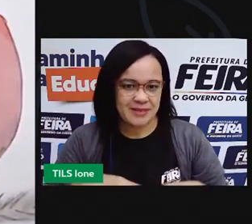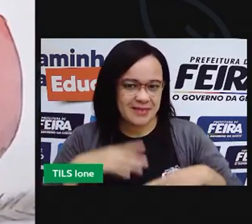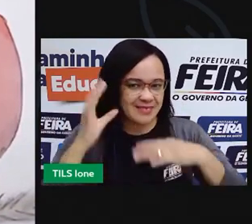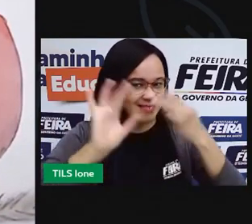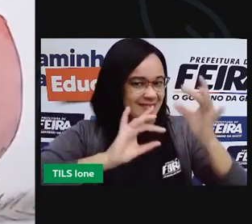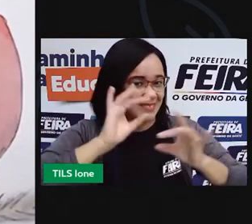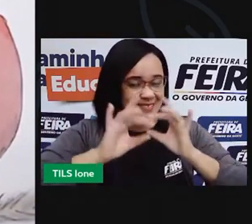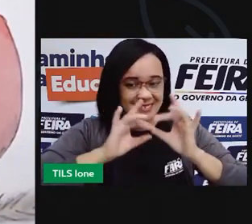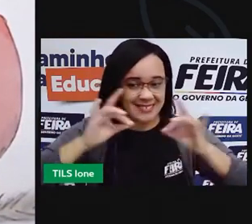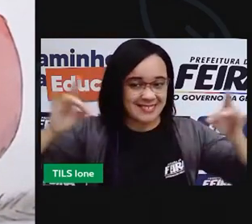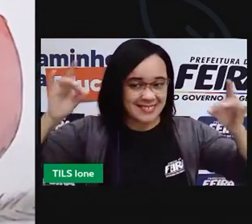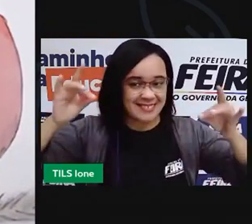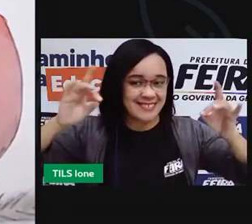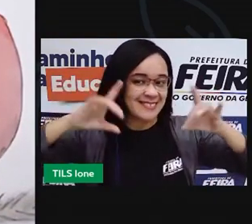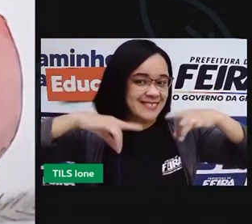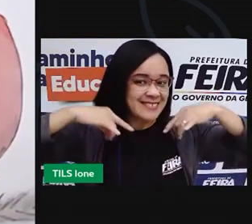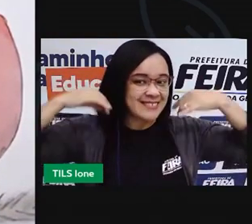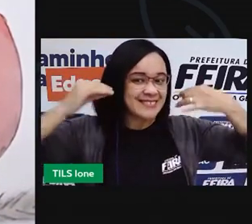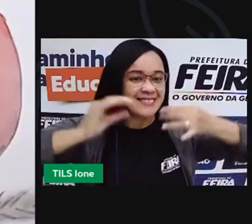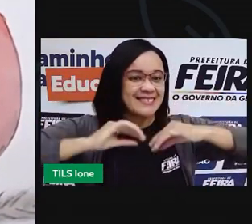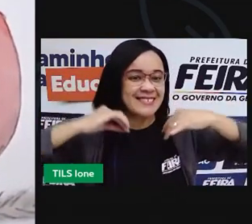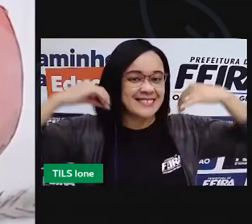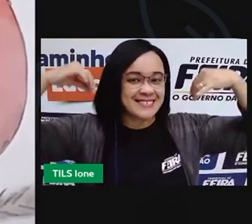Enfeitá-lo com um laço.